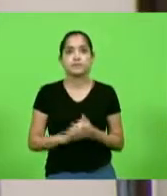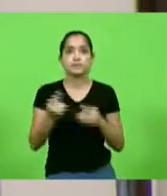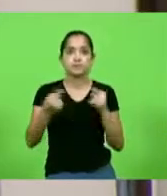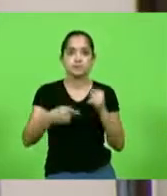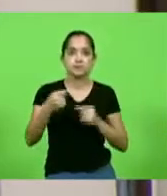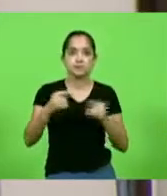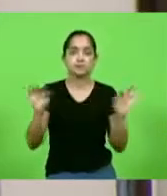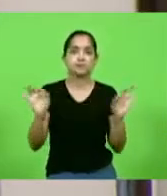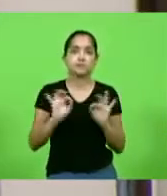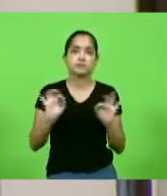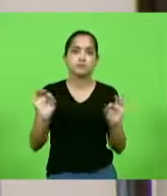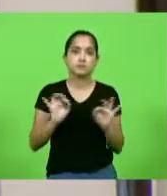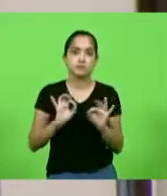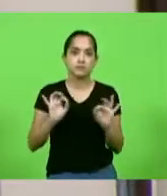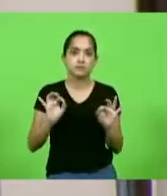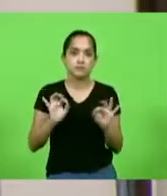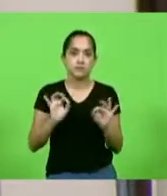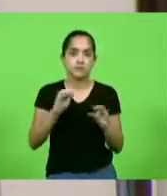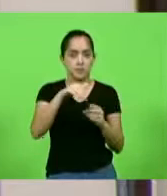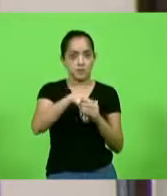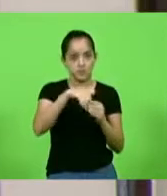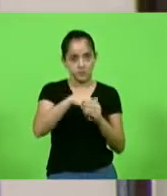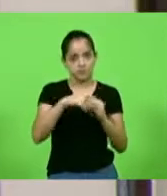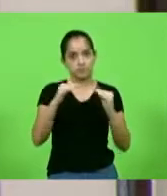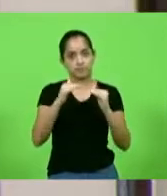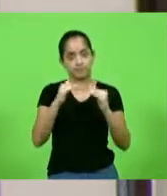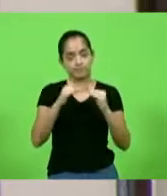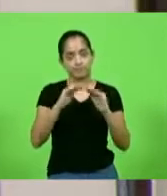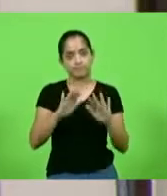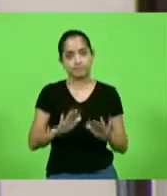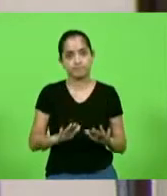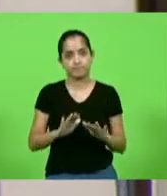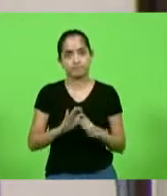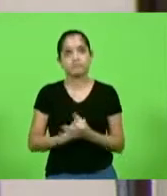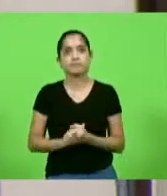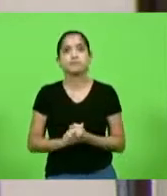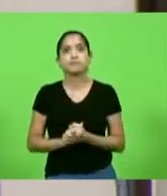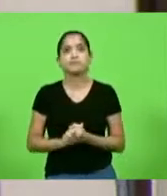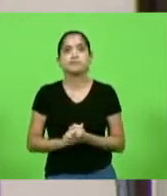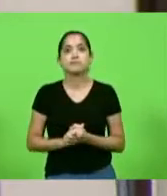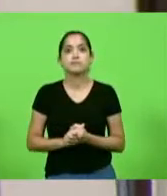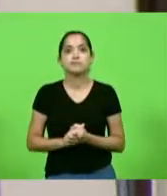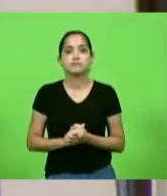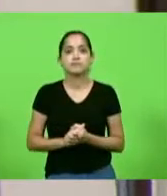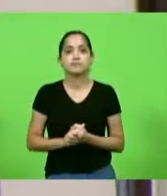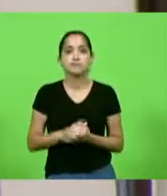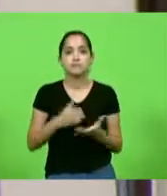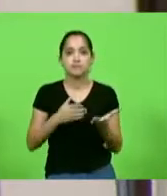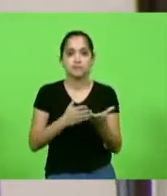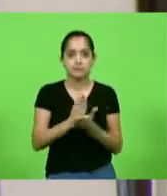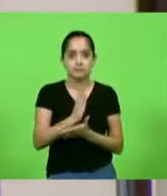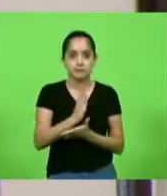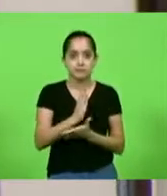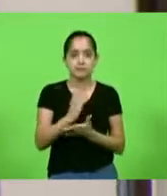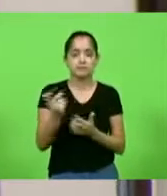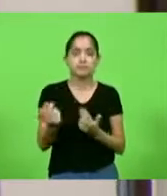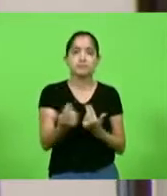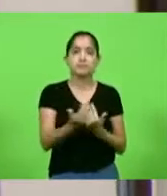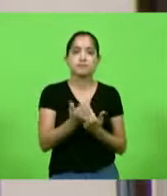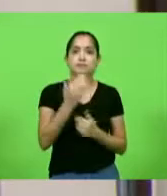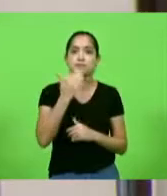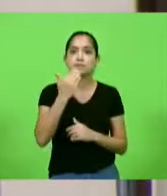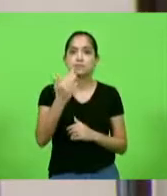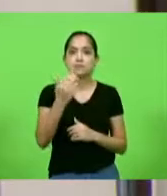Não havendo quem queira discutir, em votação. Deputados que aprovam, permaneçam como se encontram. Aprovado por unanimidade. Pedido de